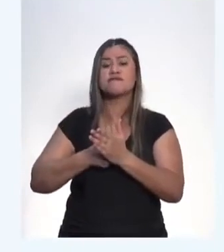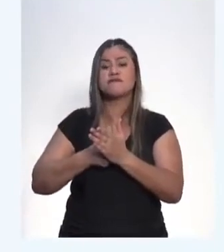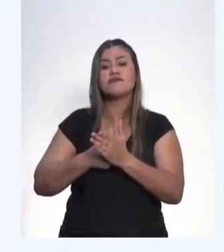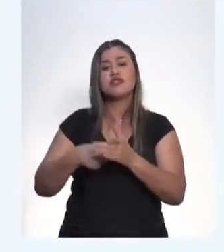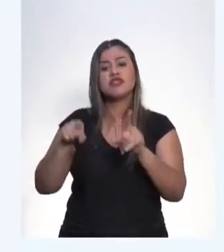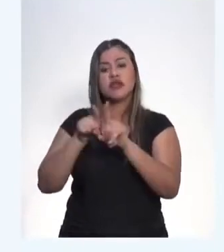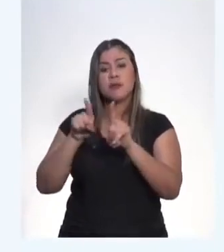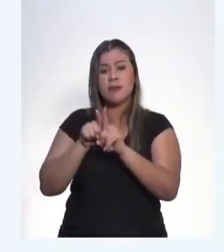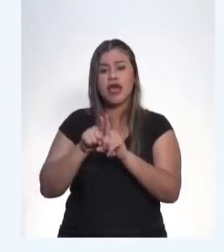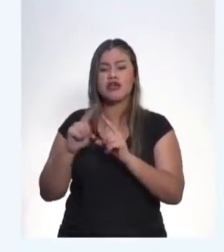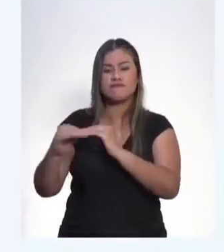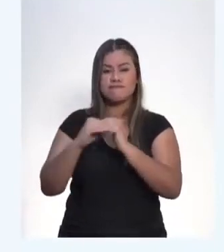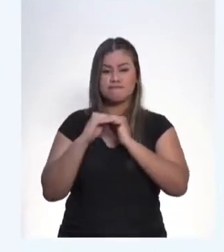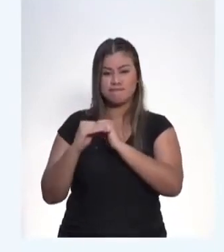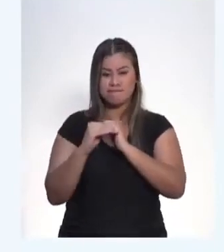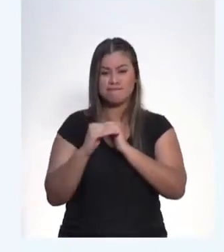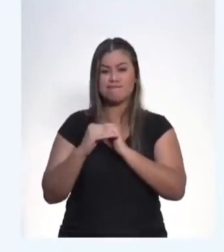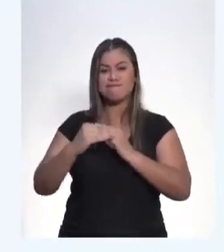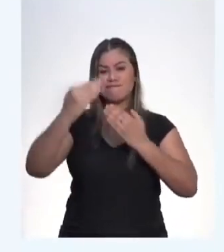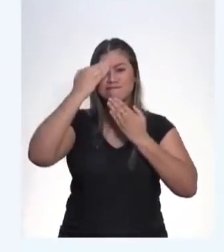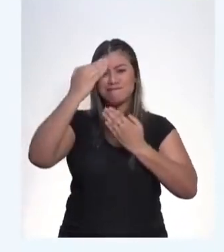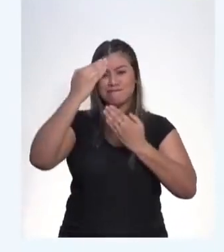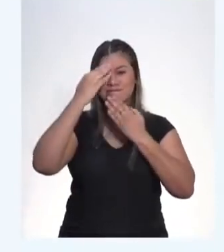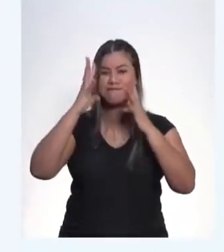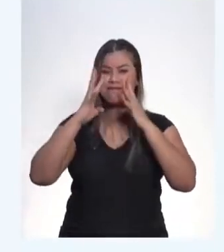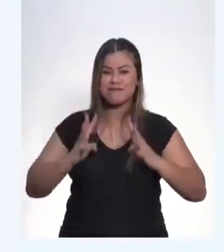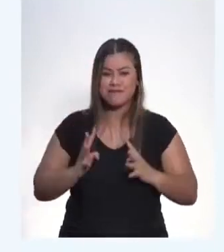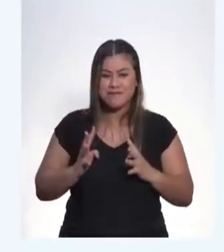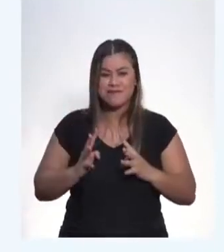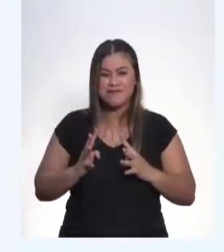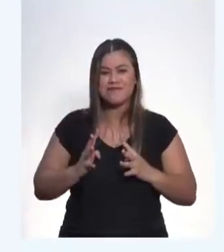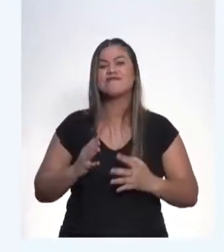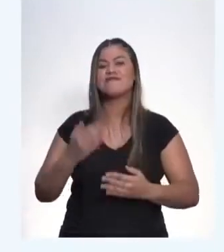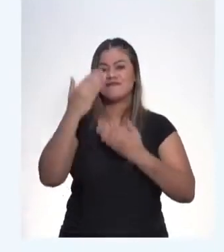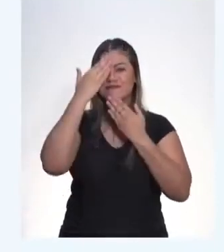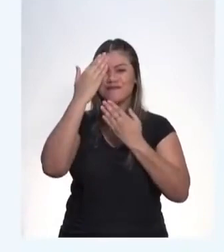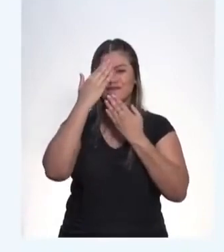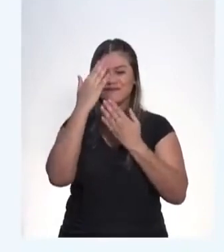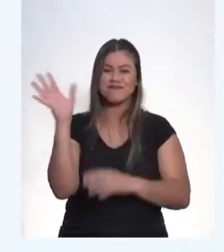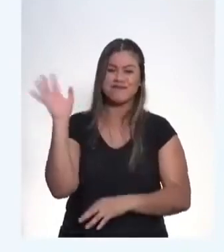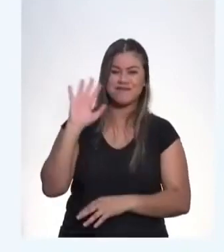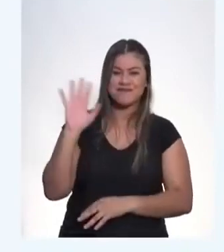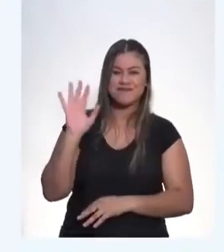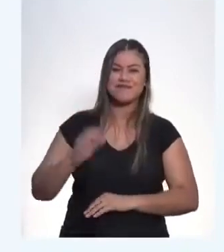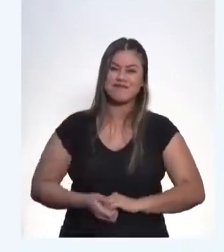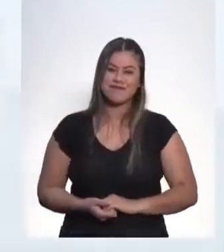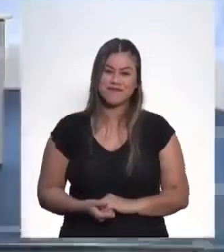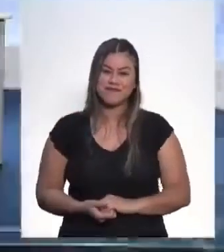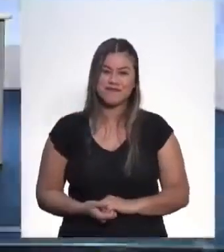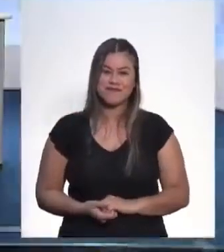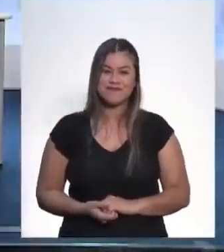nos tornar um só. Muito obrigada por me escutar esse vídeo e muito obrigada por me dar atenção. Tchau!